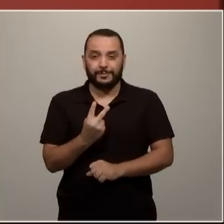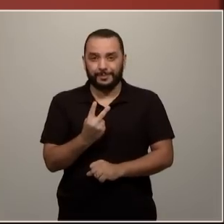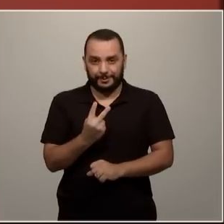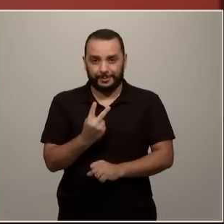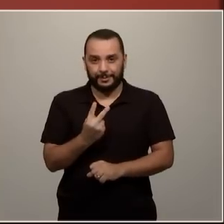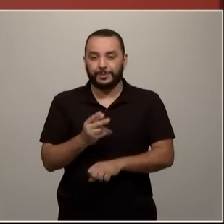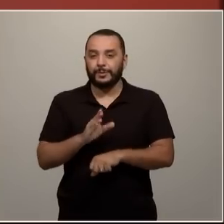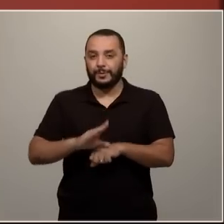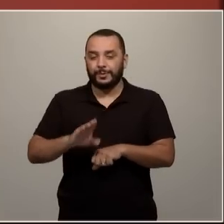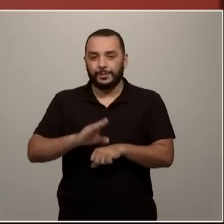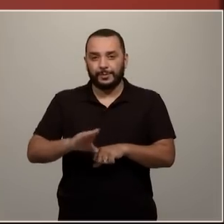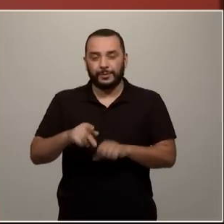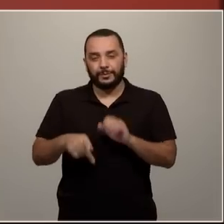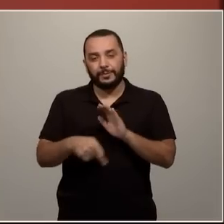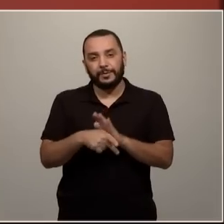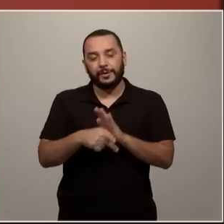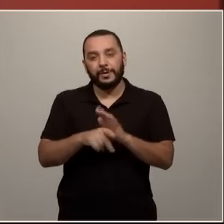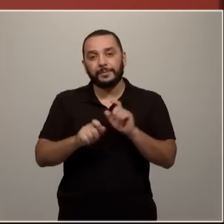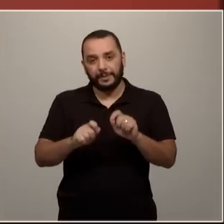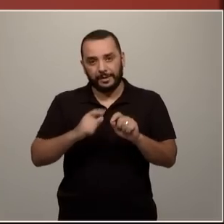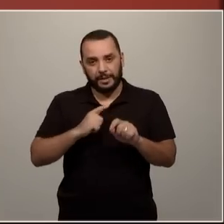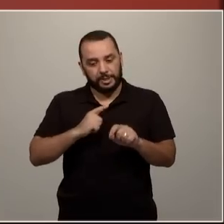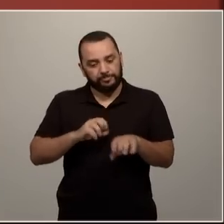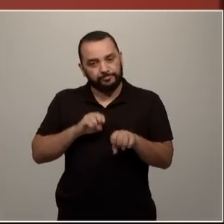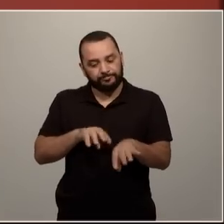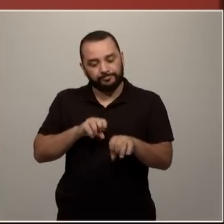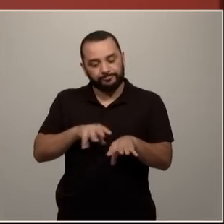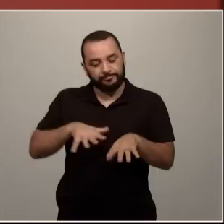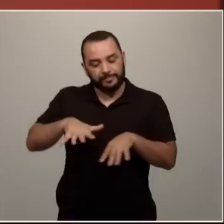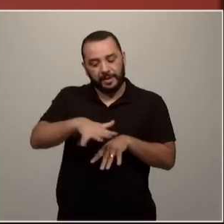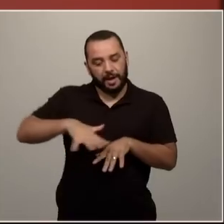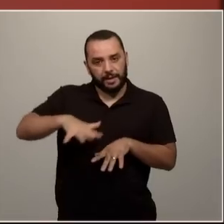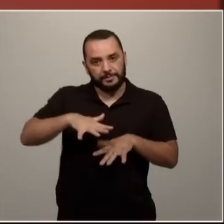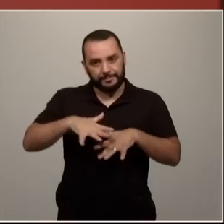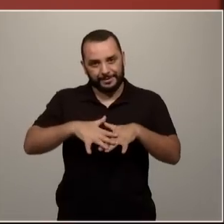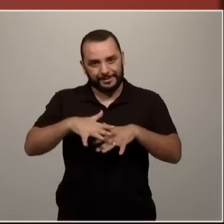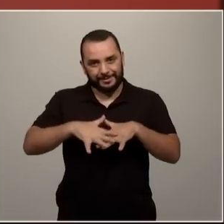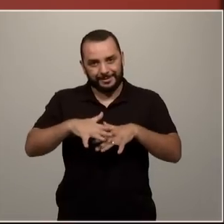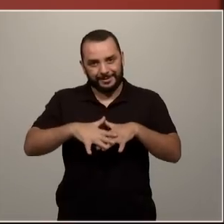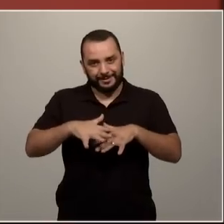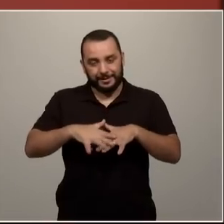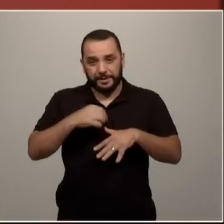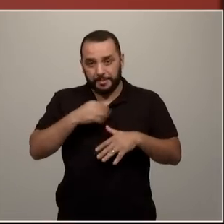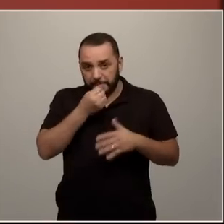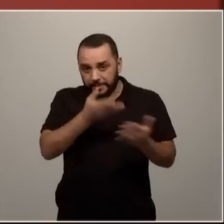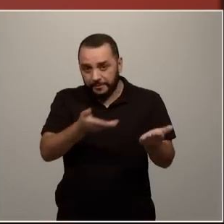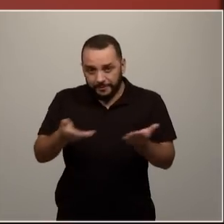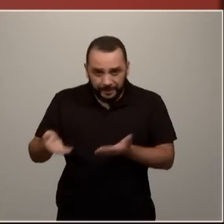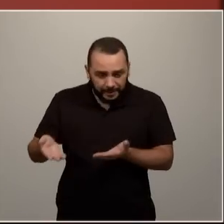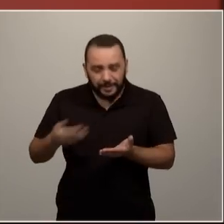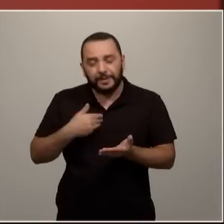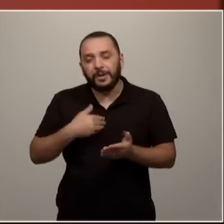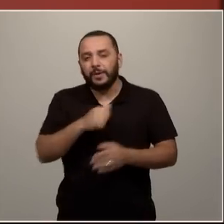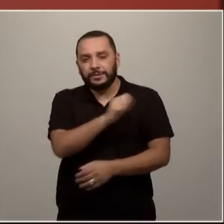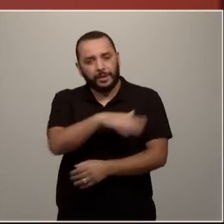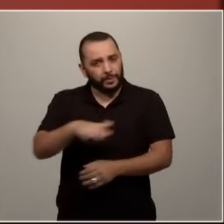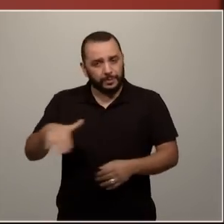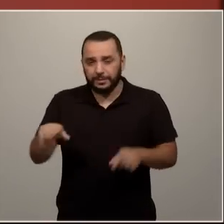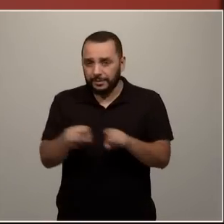do curso de Licenciatura em Matemática. São todos bem-vindos, inclusive os que não são alunos do curso de Licenciatura em